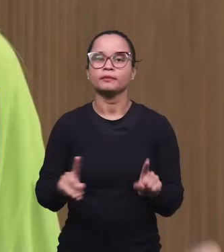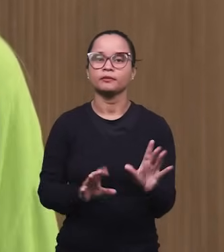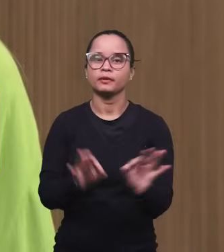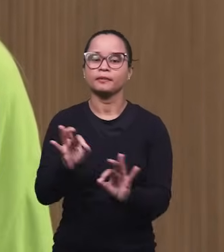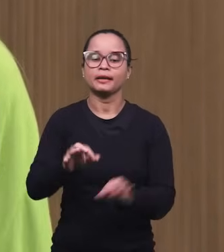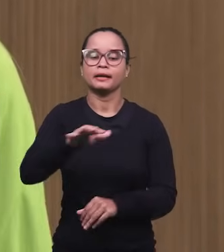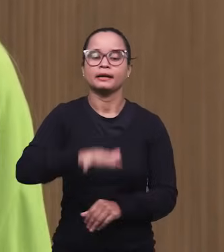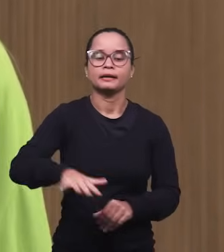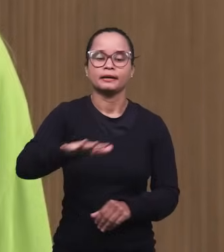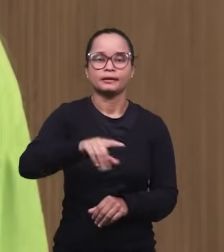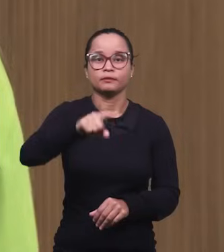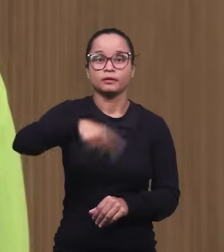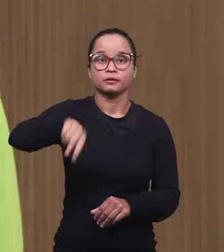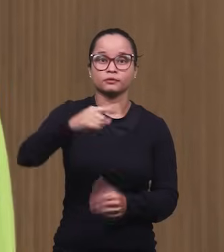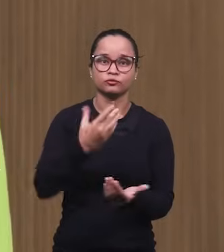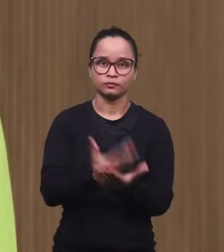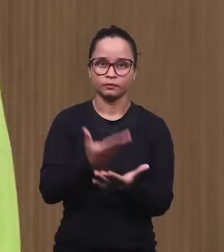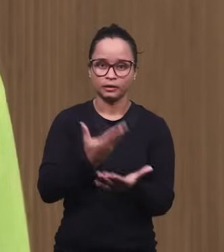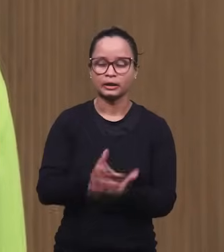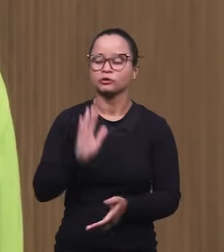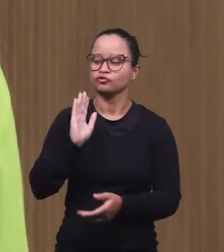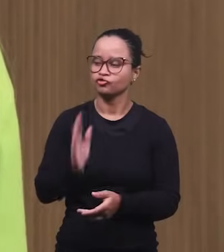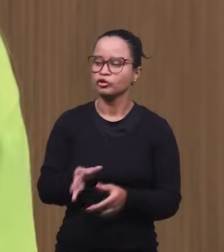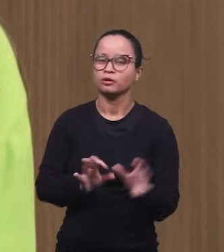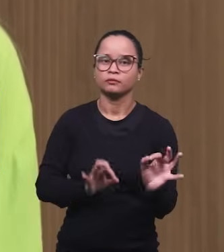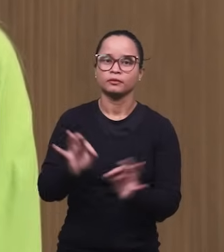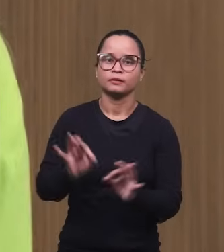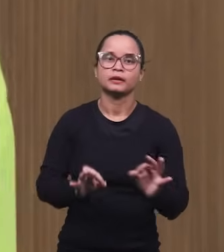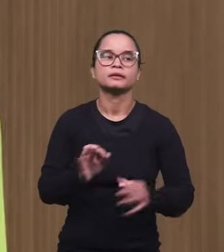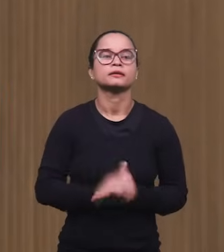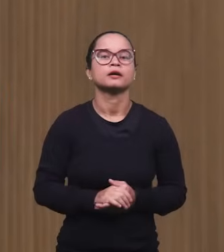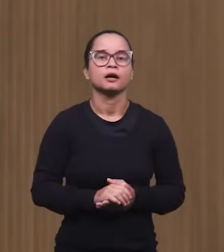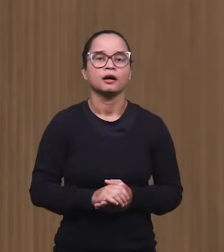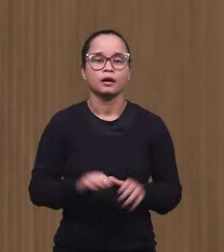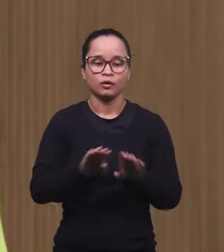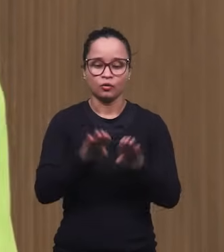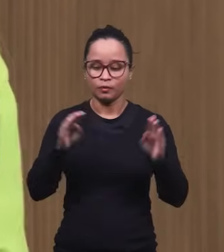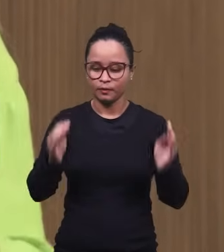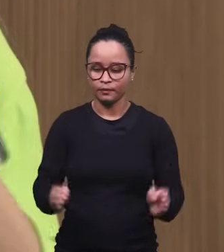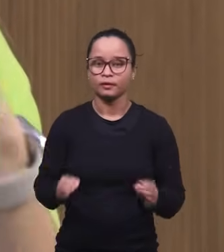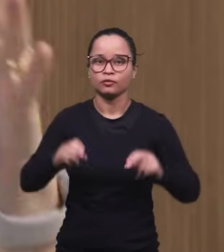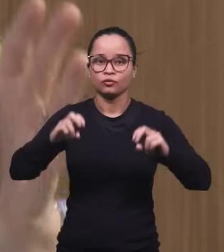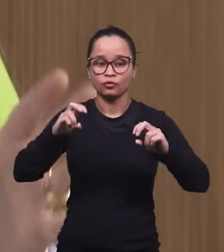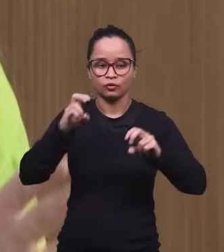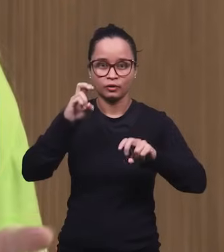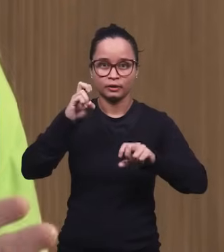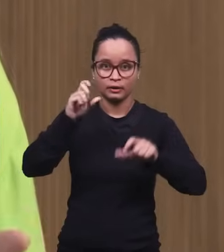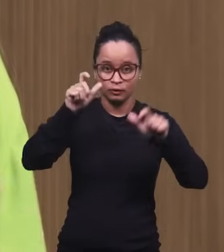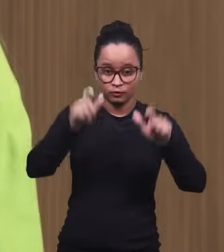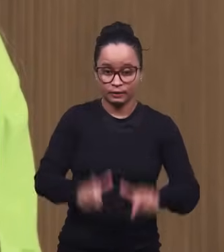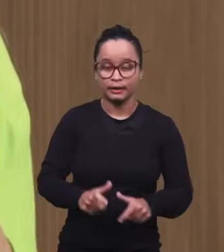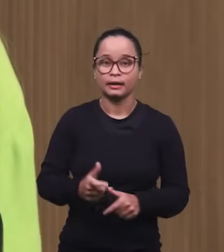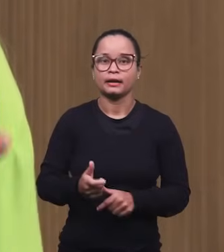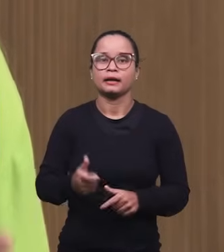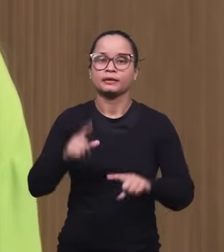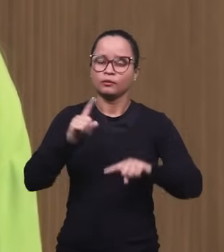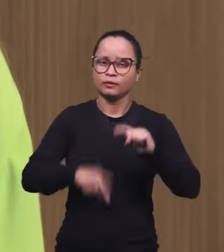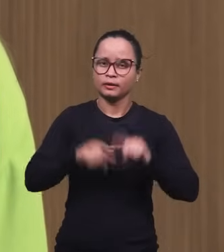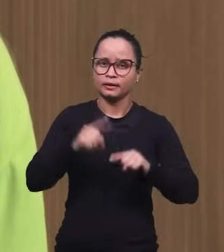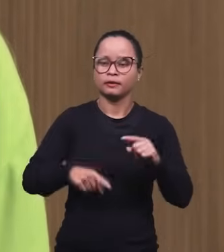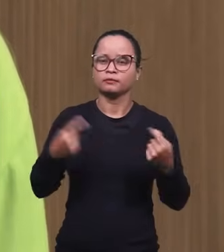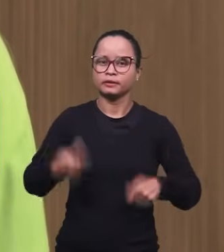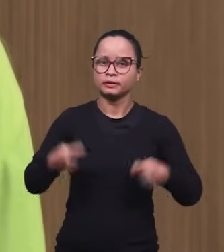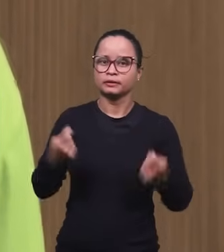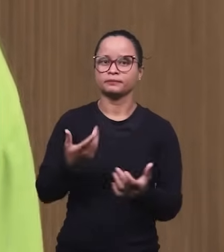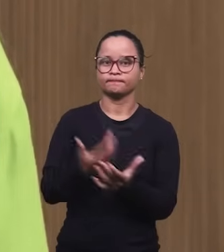um ambiente para isso. Então, já preparar na nossa casa uma mesa, um local, onde ali tem os materiais necessários que a criança precisa